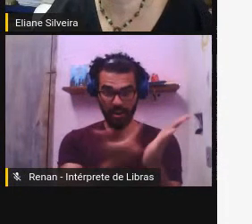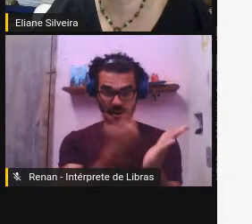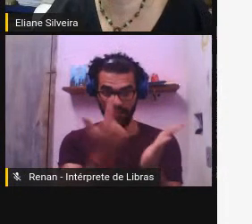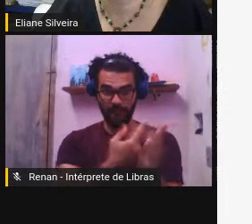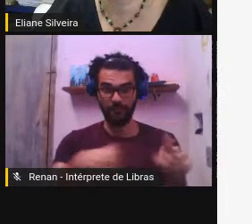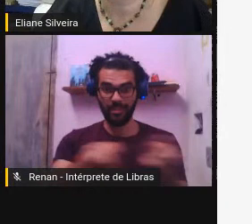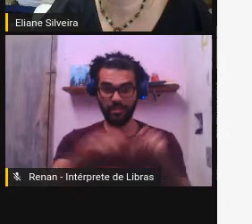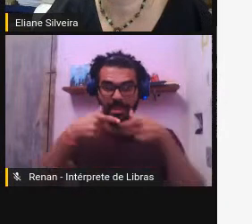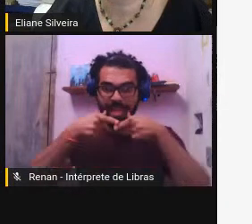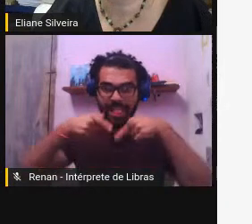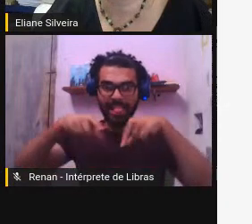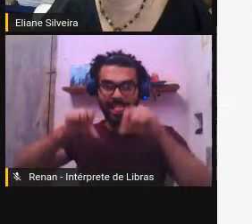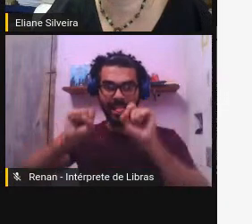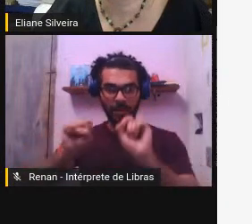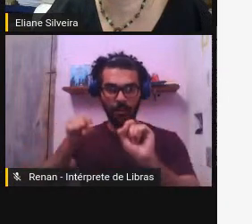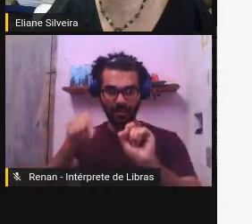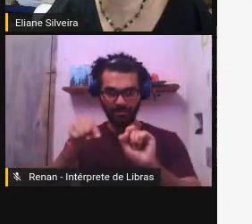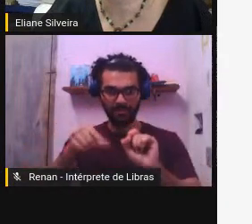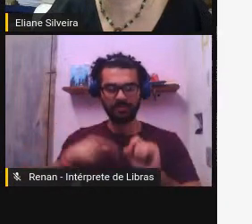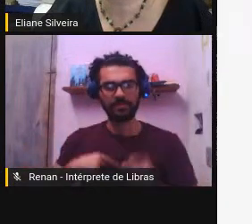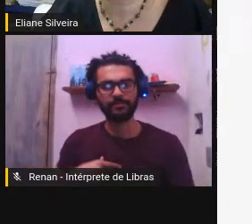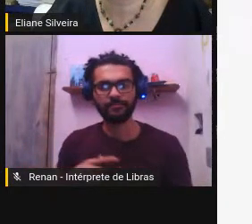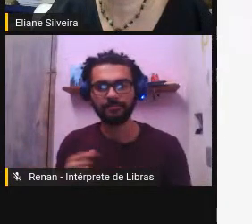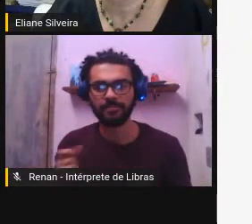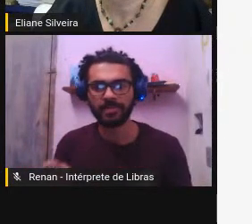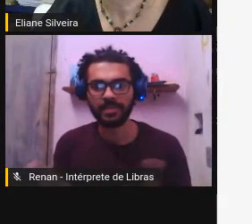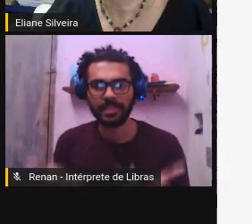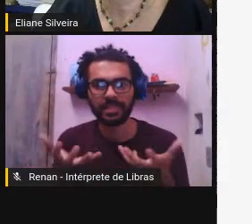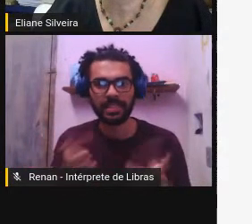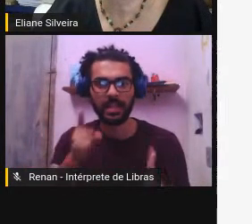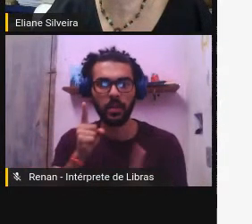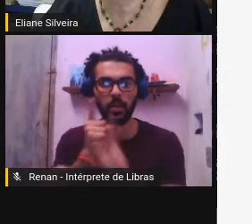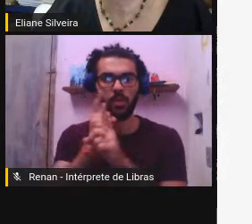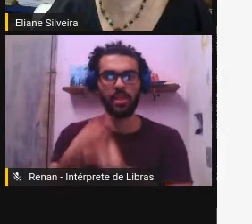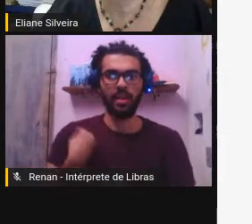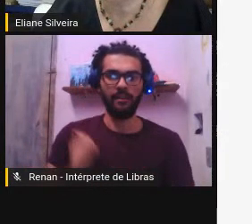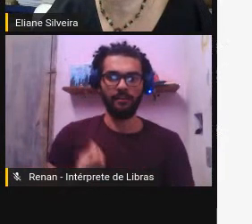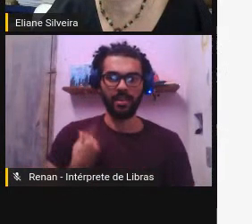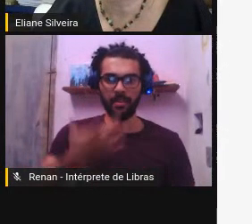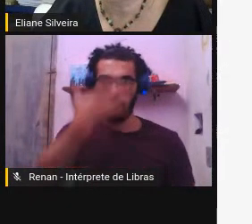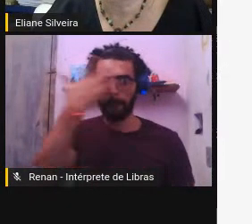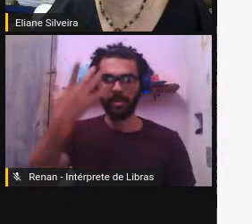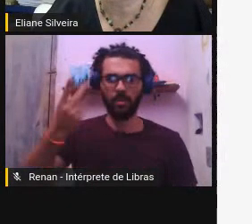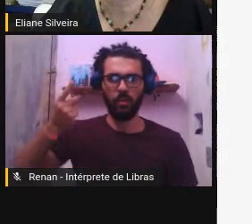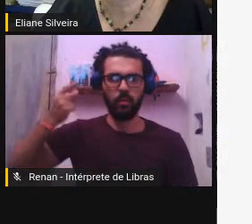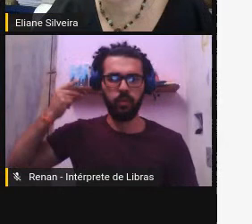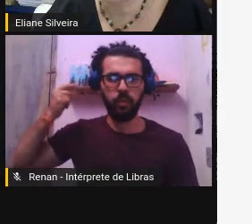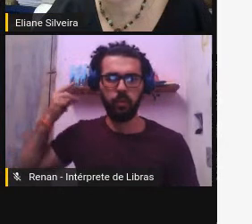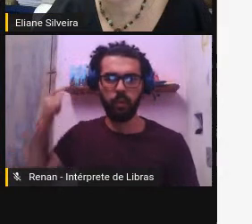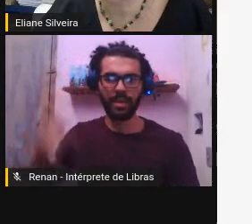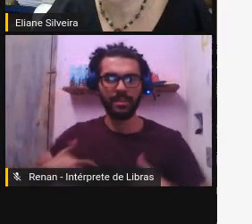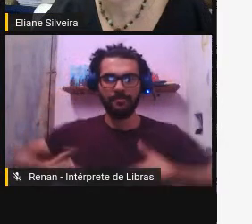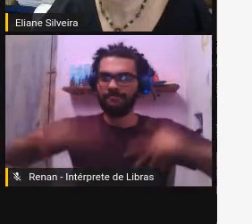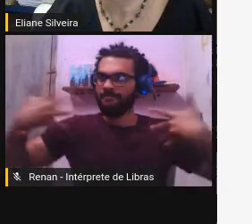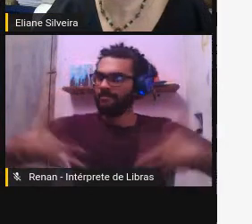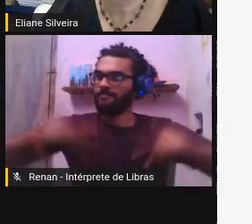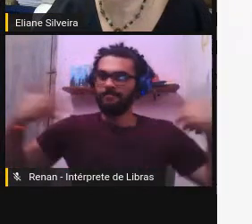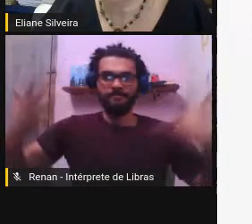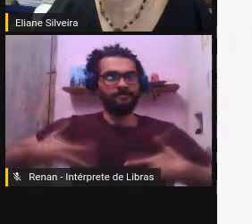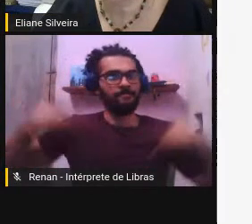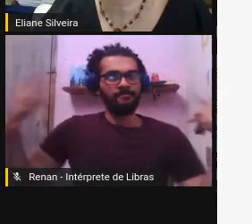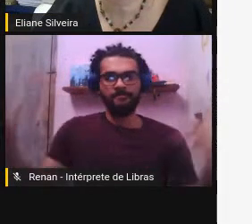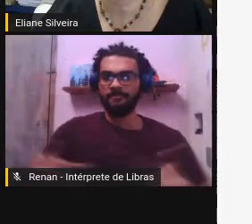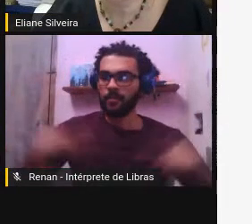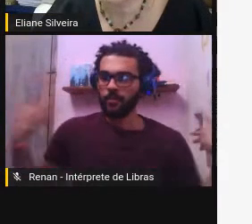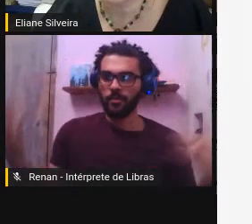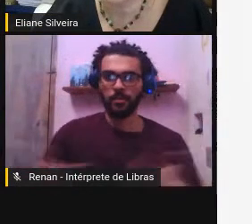a vida dos portos desaparecidos me inflamava. Um entusiasmo inigualável em sua ingenuidade e não